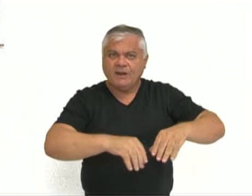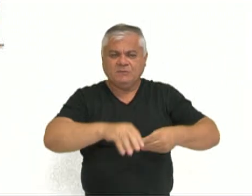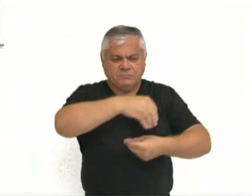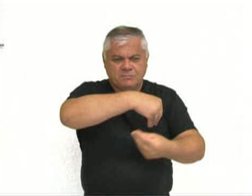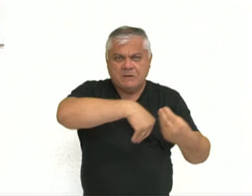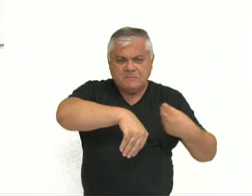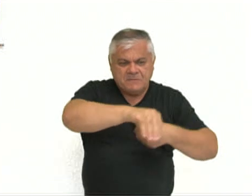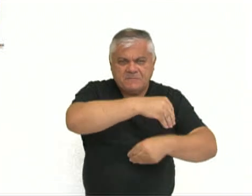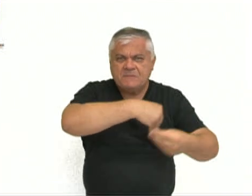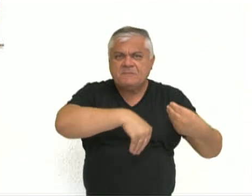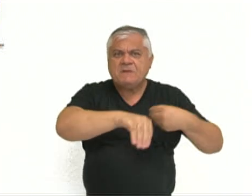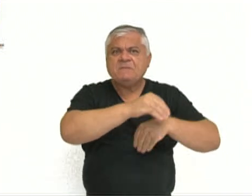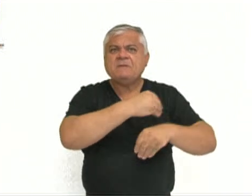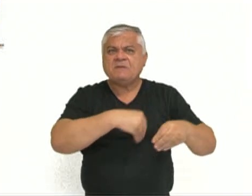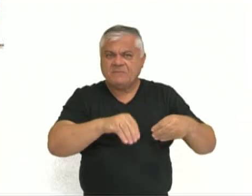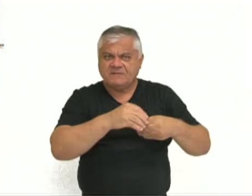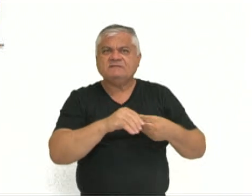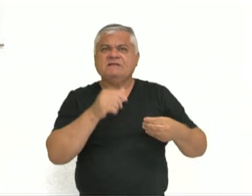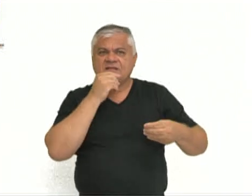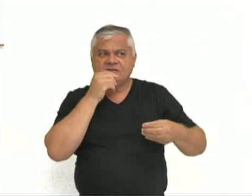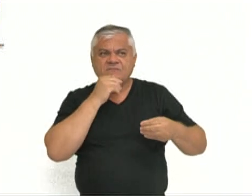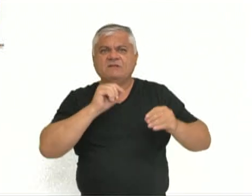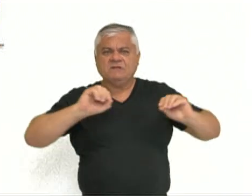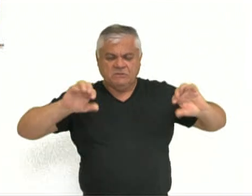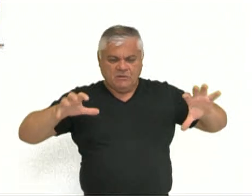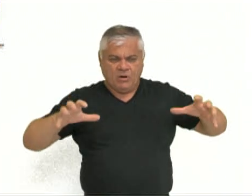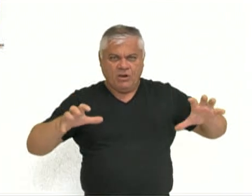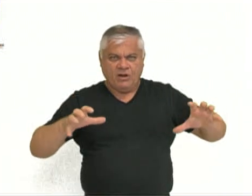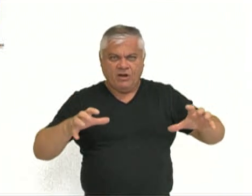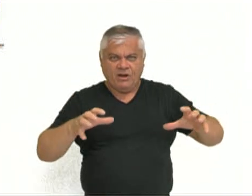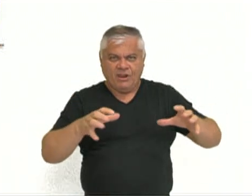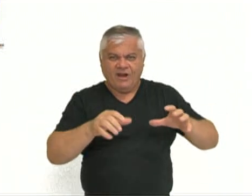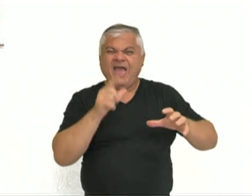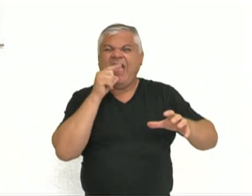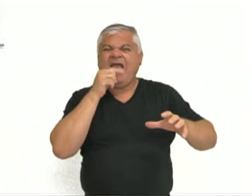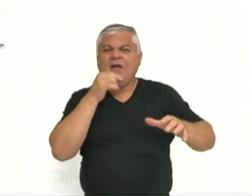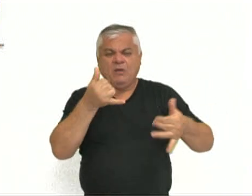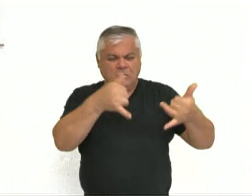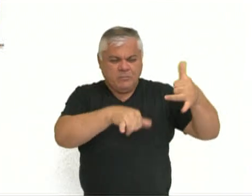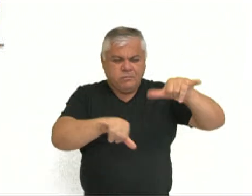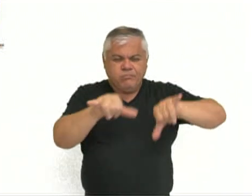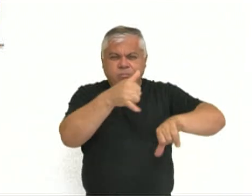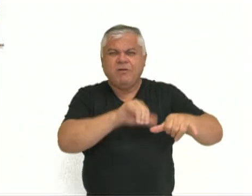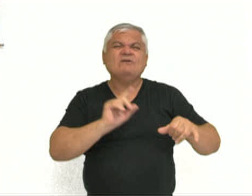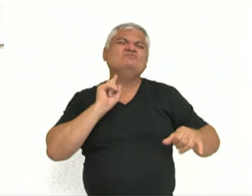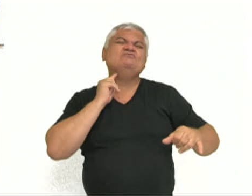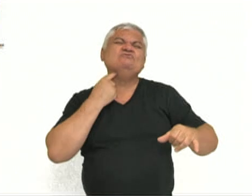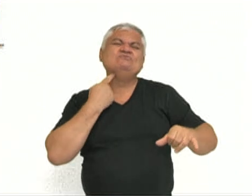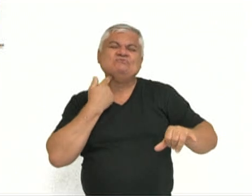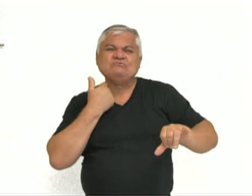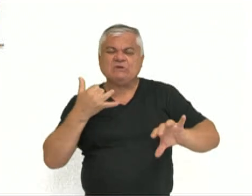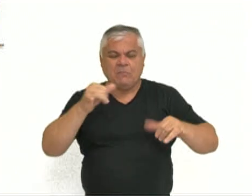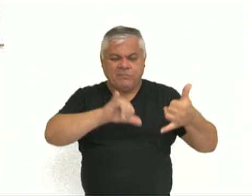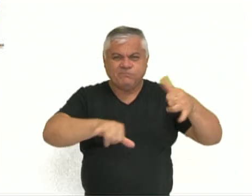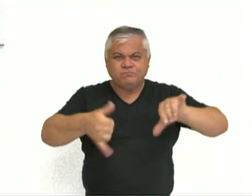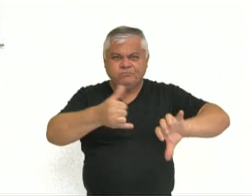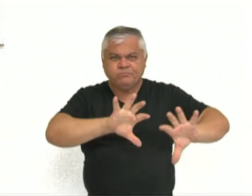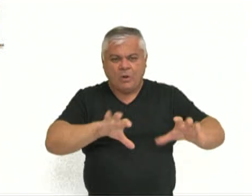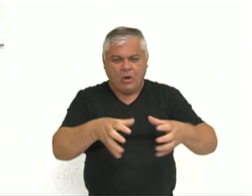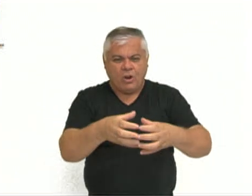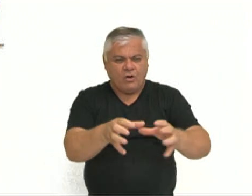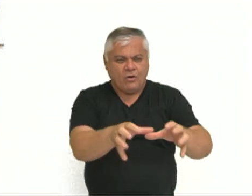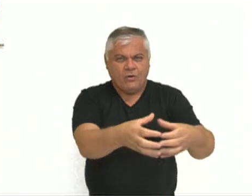estão dispersos na água, eles através de ação química, são dispostos em forma de